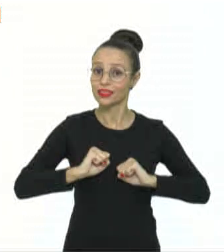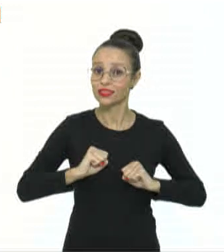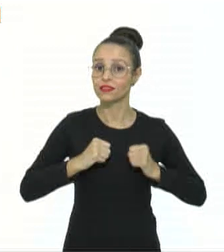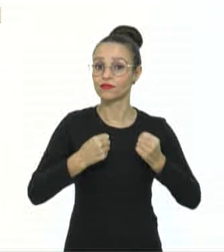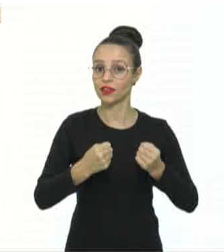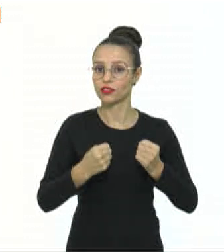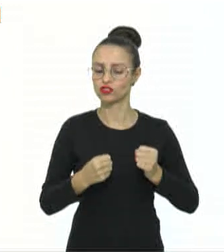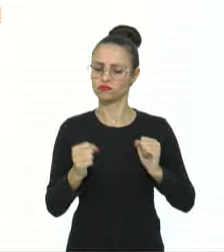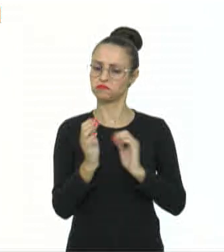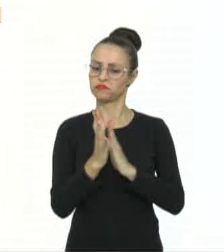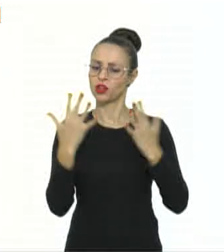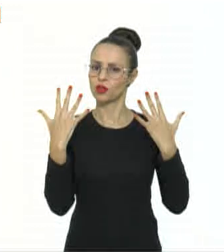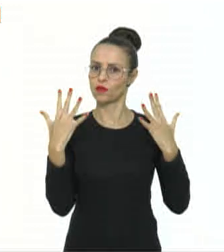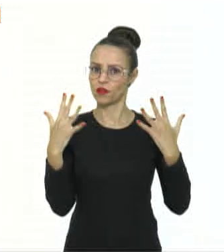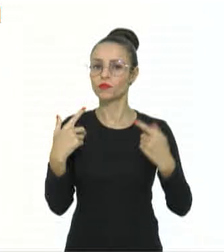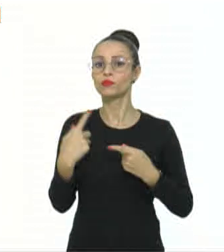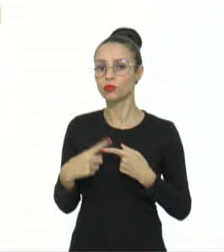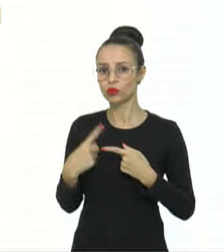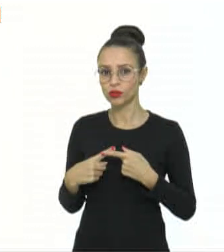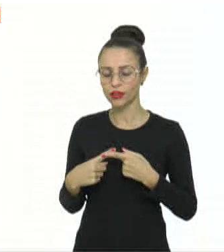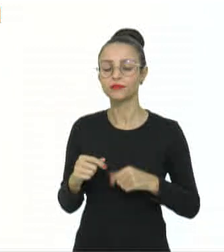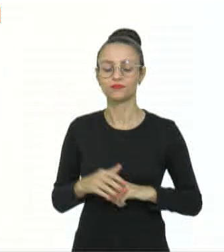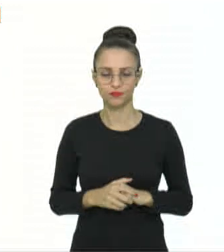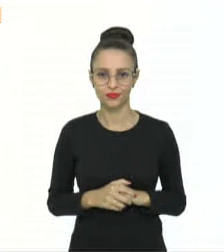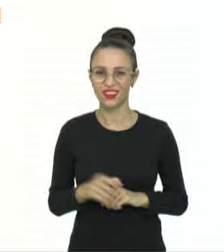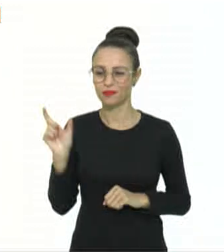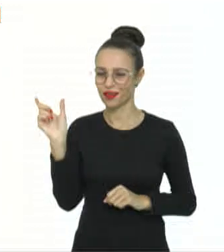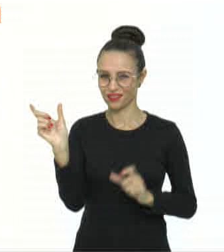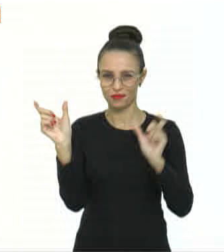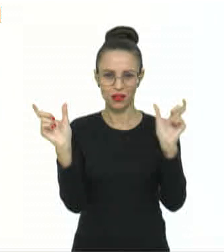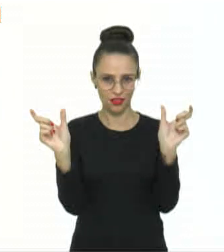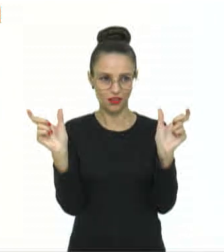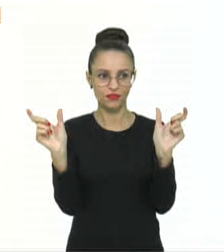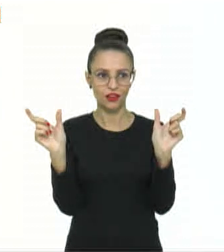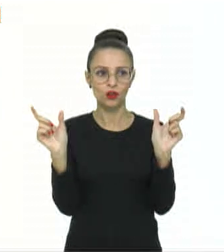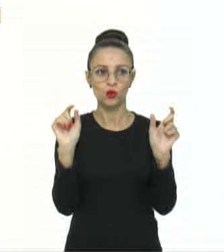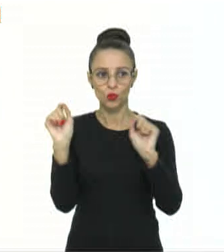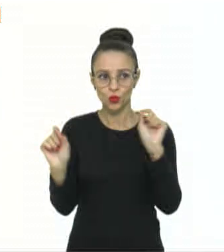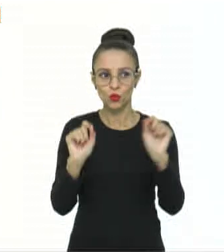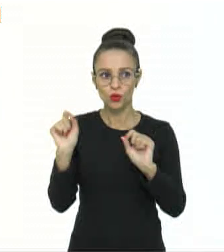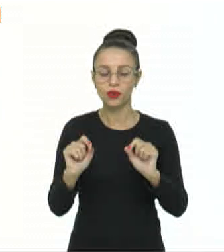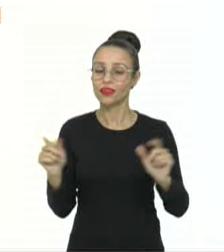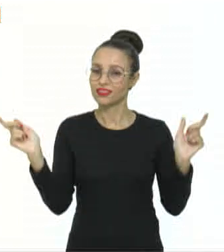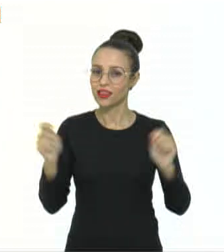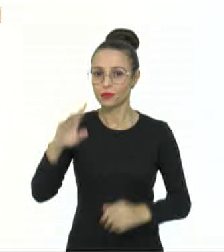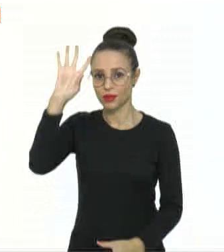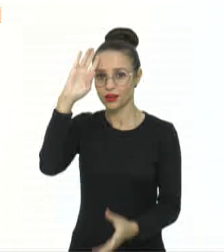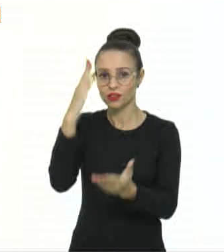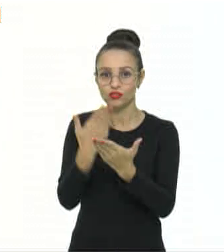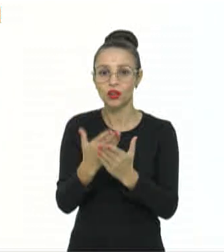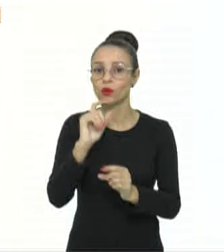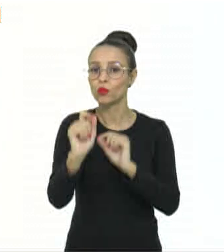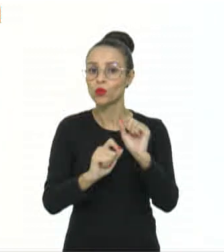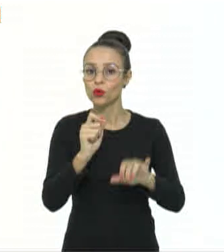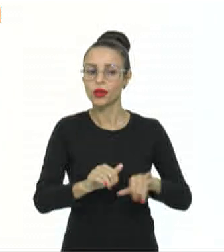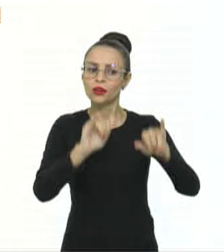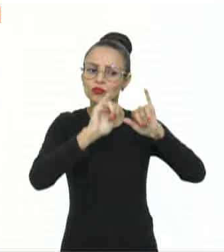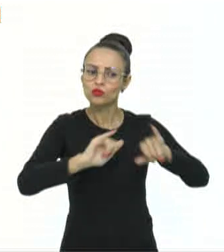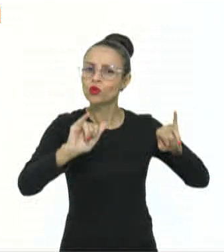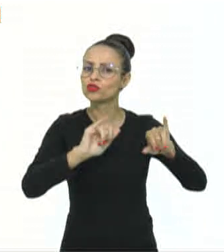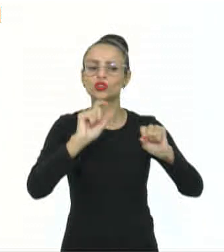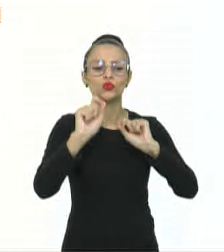e louvável. Por quê? A partir dos termos utilizados, então, esses termos, é possível acreditarmos que a notícia trará